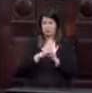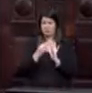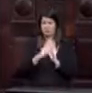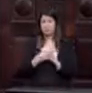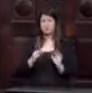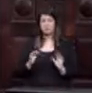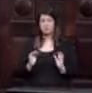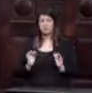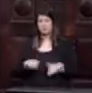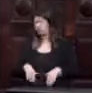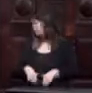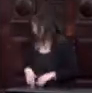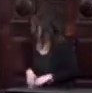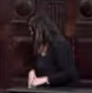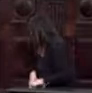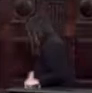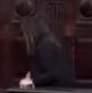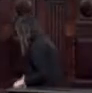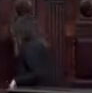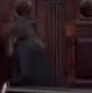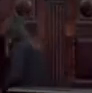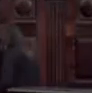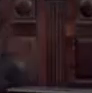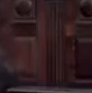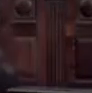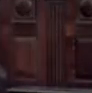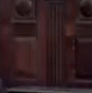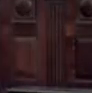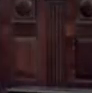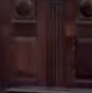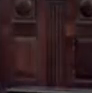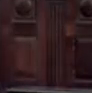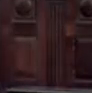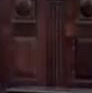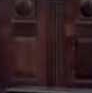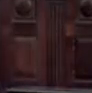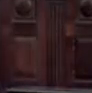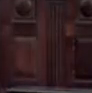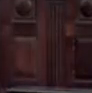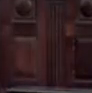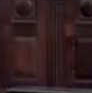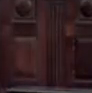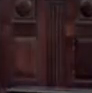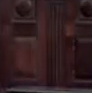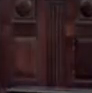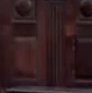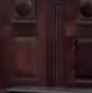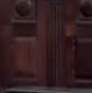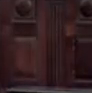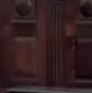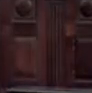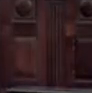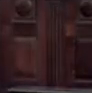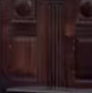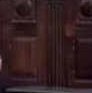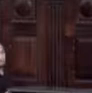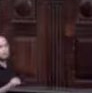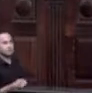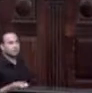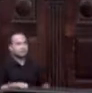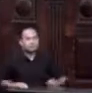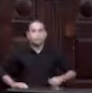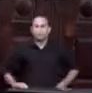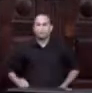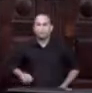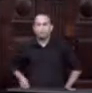parecer e o arcabouço técnico para o desenvolvimento desse acordo, ela tem que ter segurança jurídica para isso. Os outros